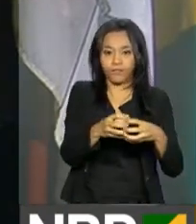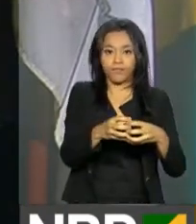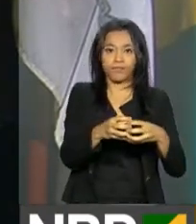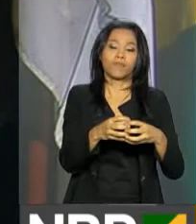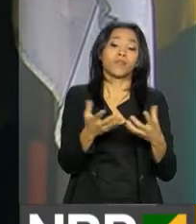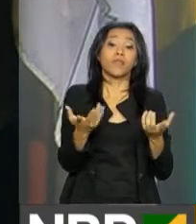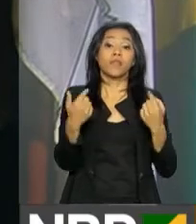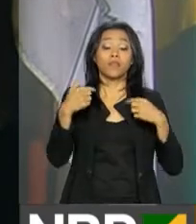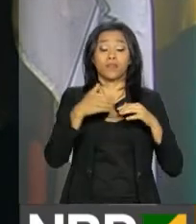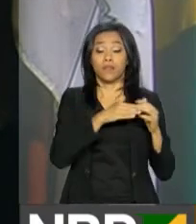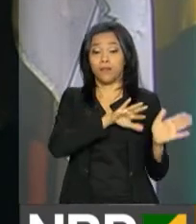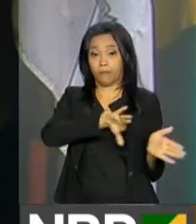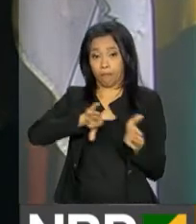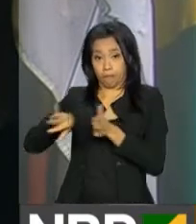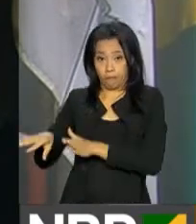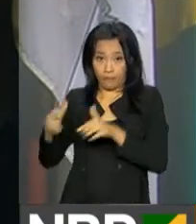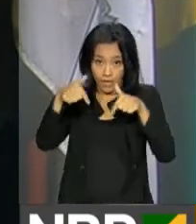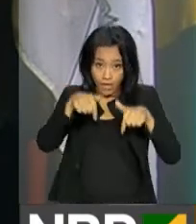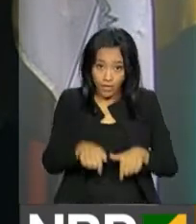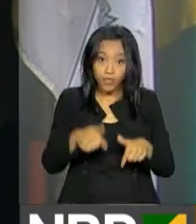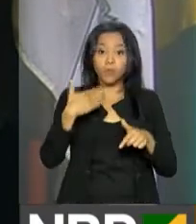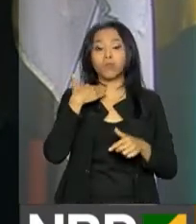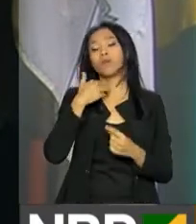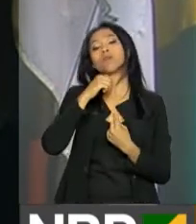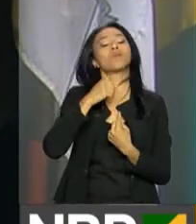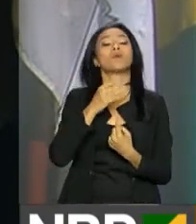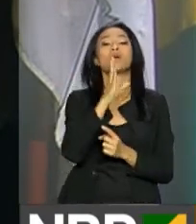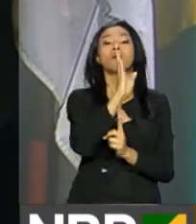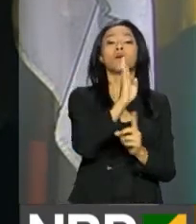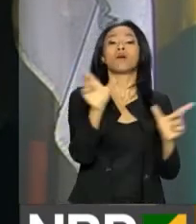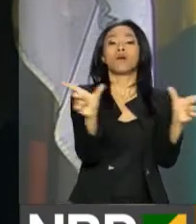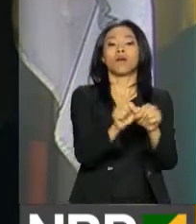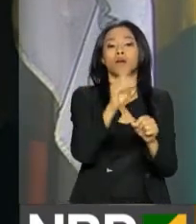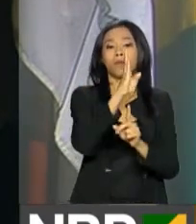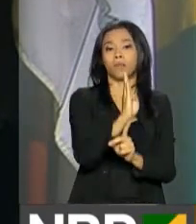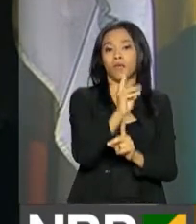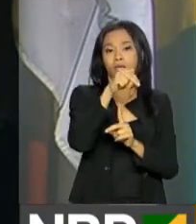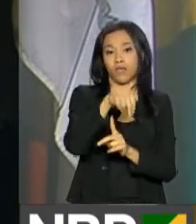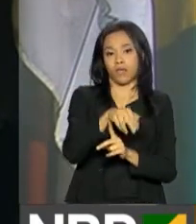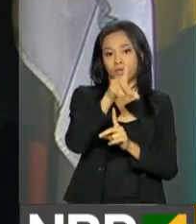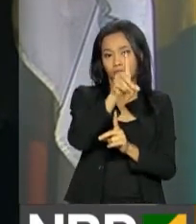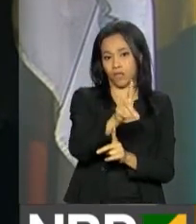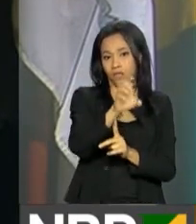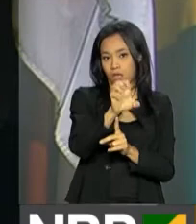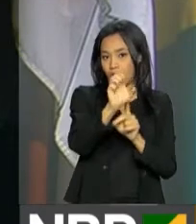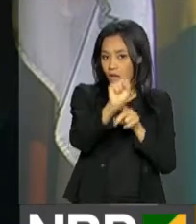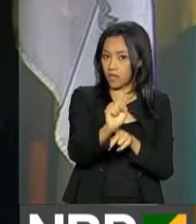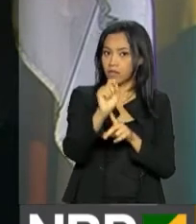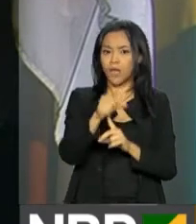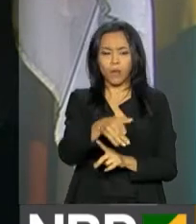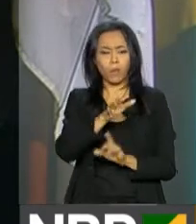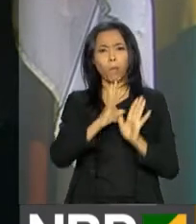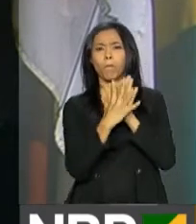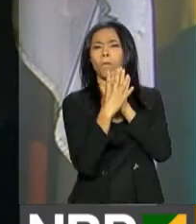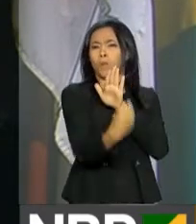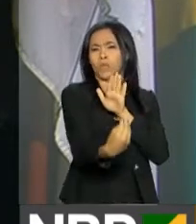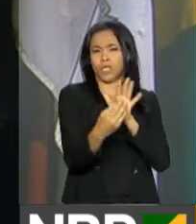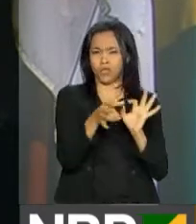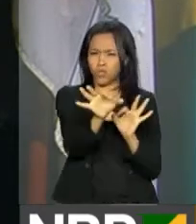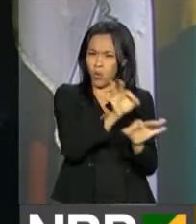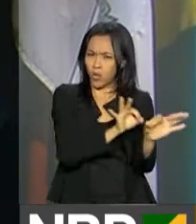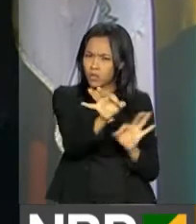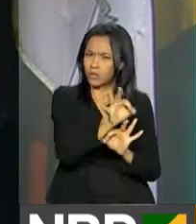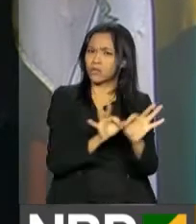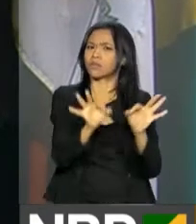bts eu digo isso porque o bds é um exemplo desta organização é eu vejo é vejo